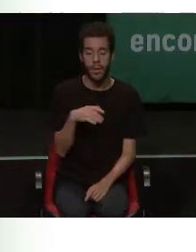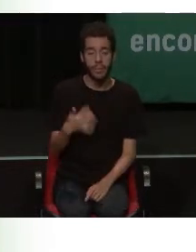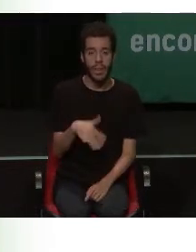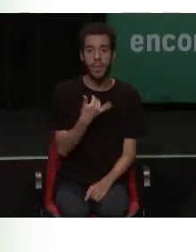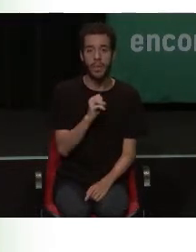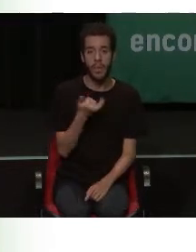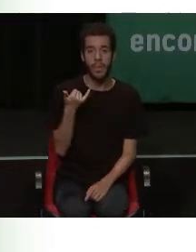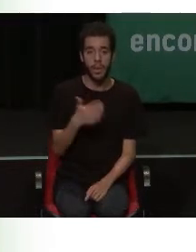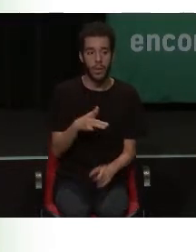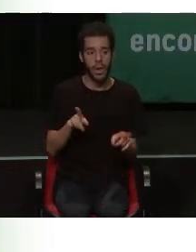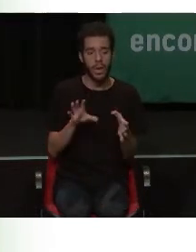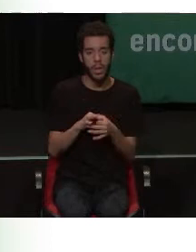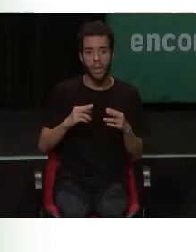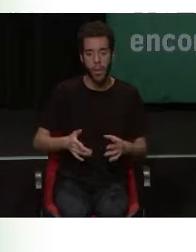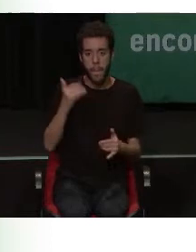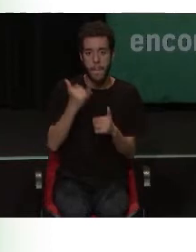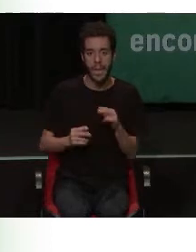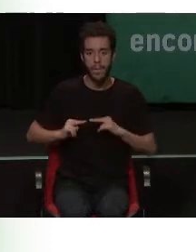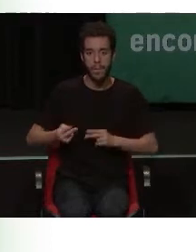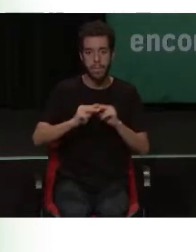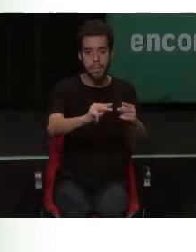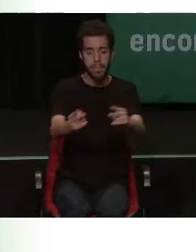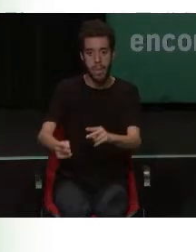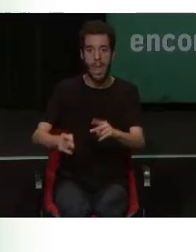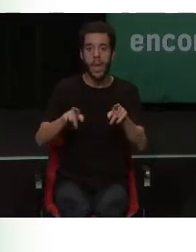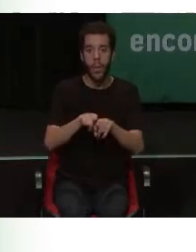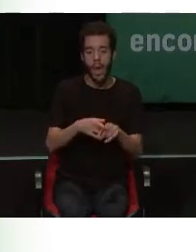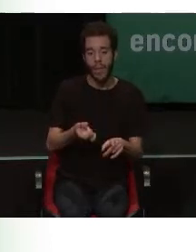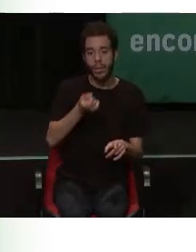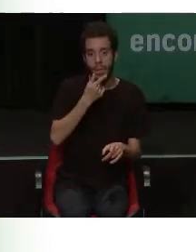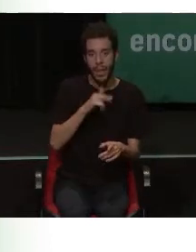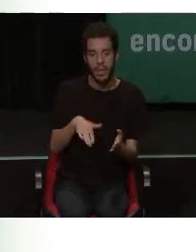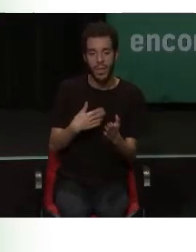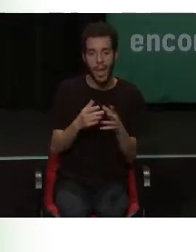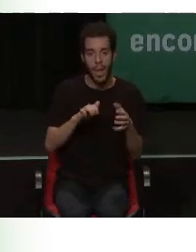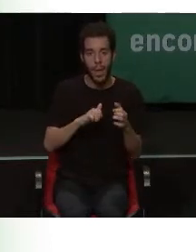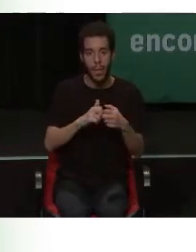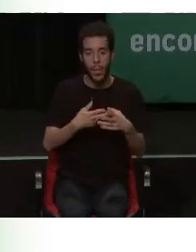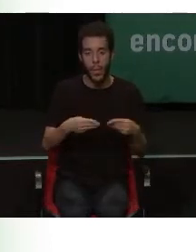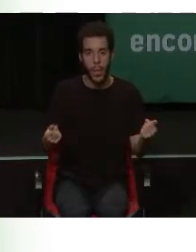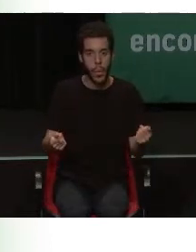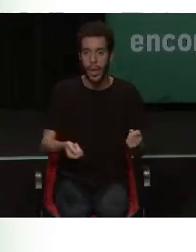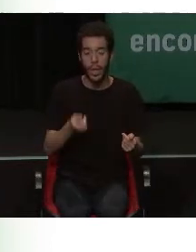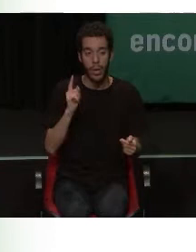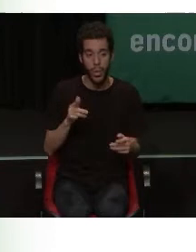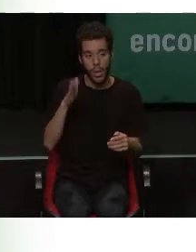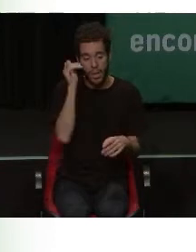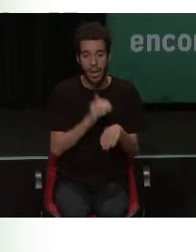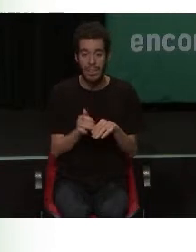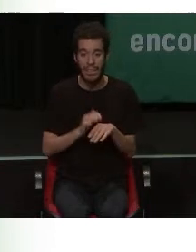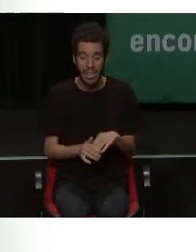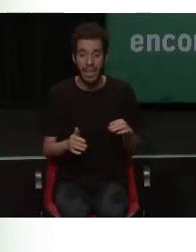a transmissão, o risco de transmissão da resistência aos antibióticos dos animais de companhia em estreito